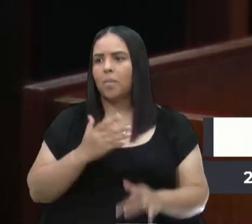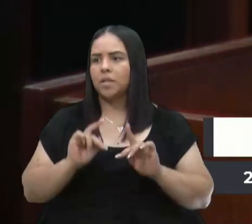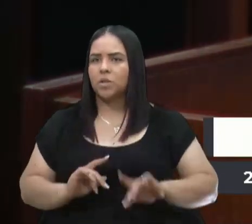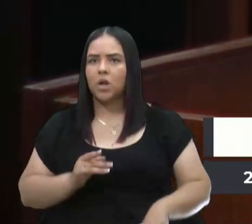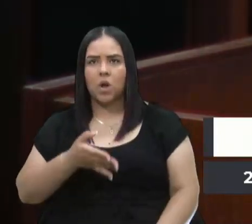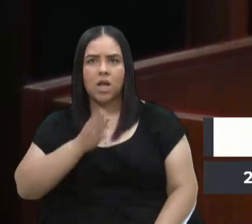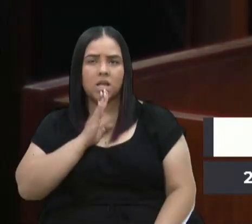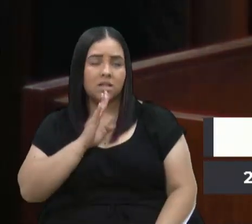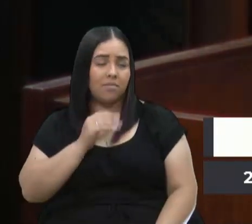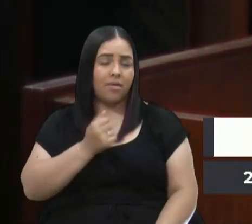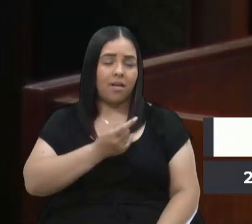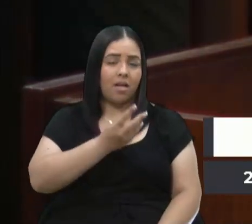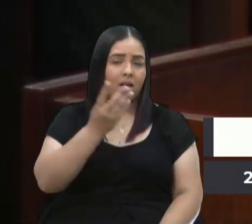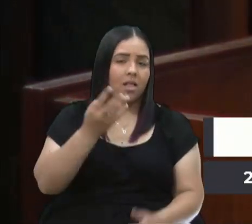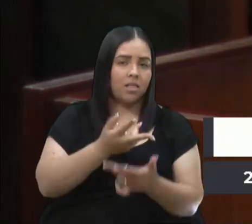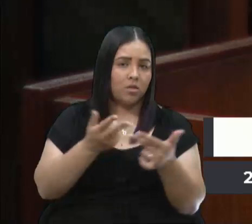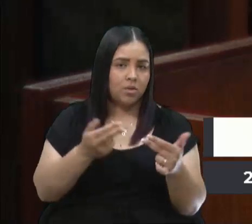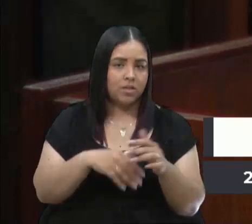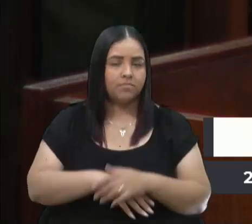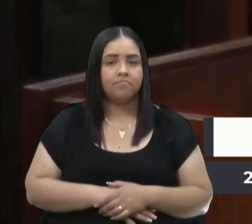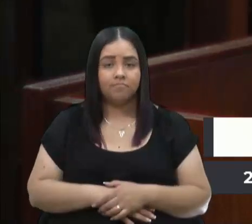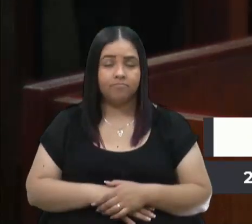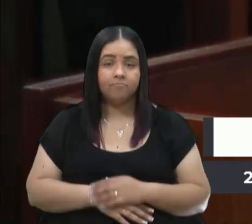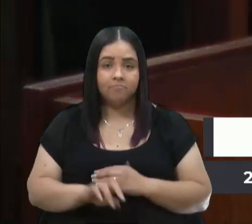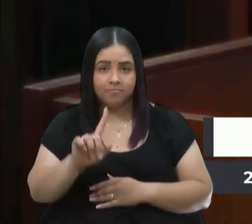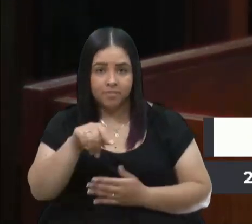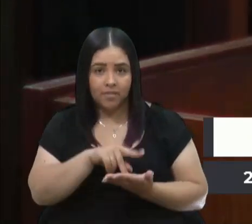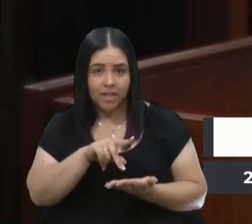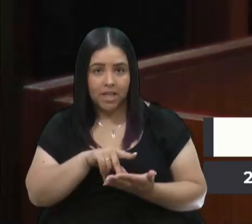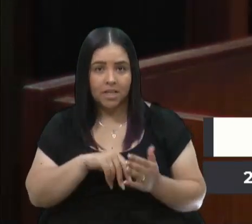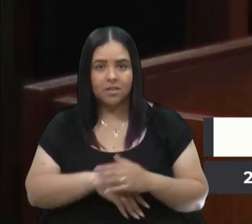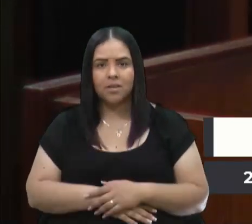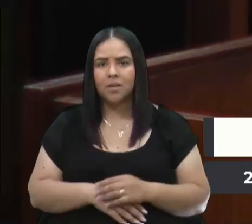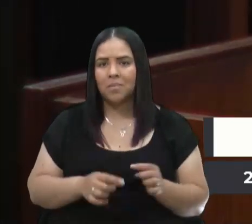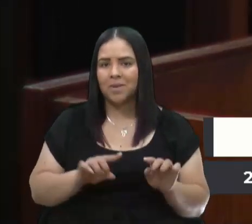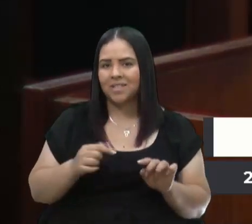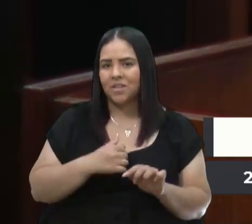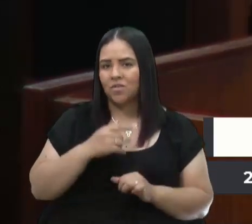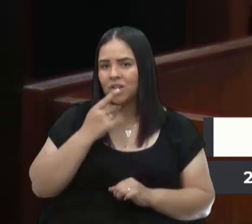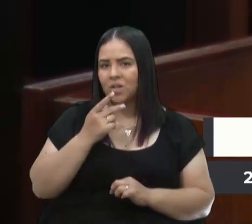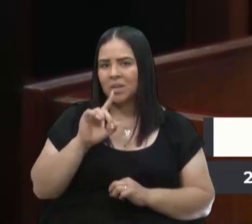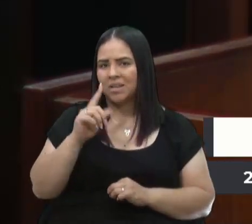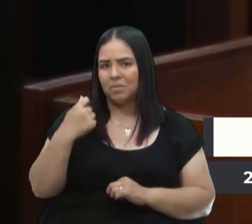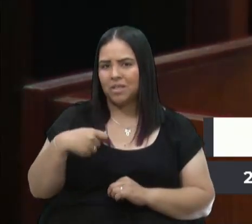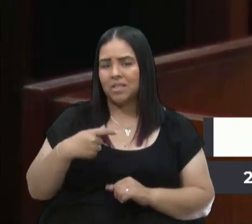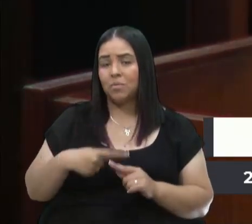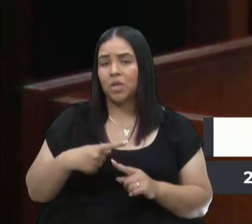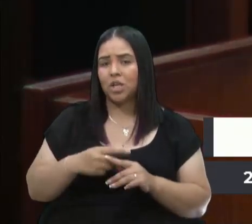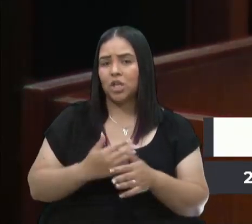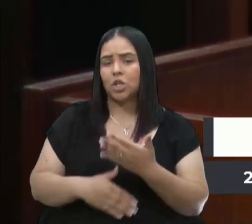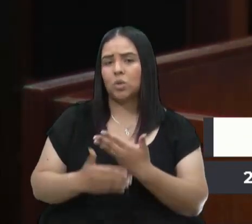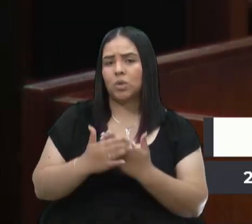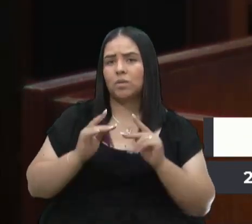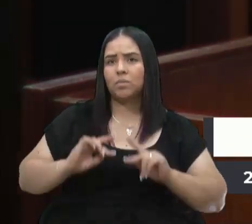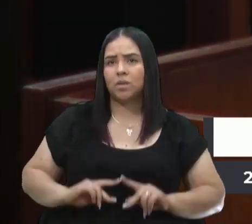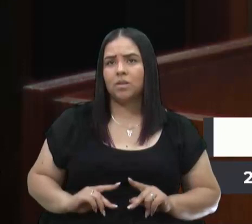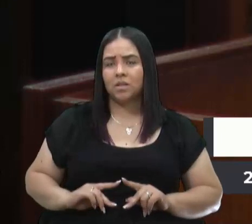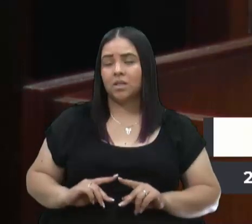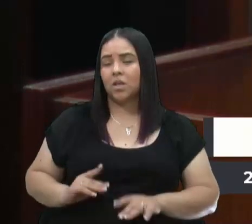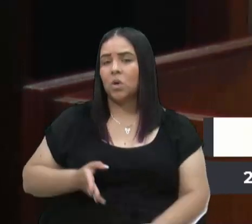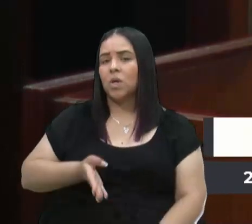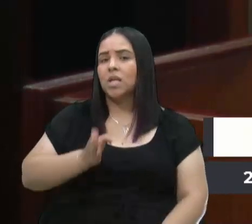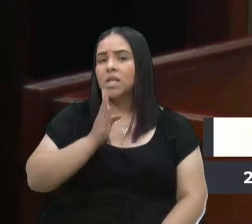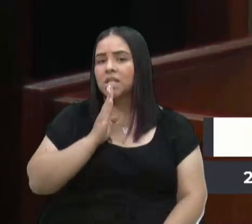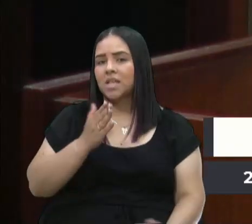enfim, tal e tal aí. Tudo isso é verdade, mas eu digo que isso é desnecessário porque todas as pessoas que me